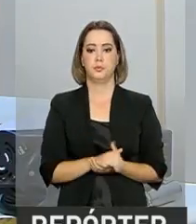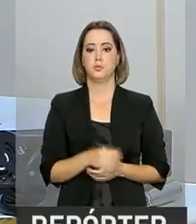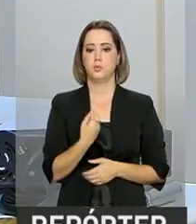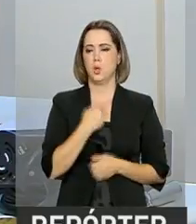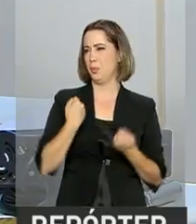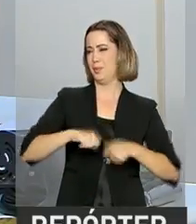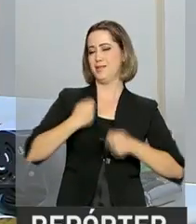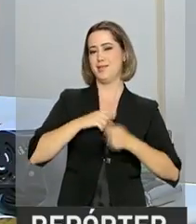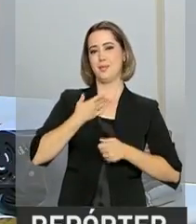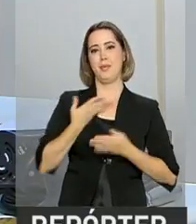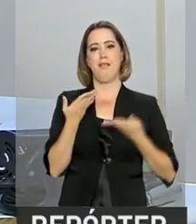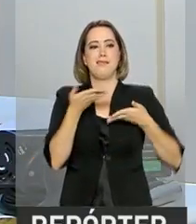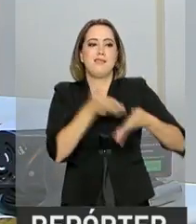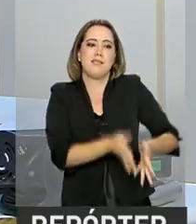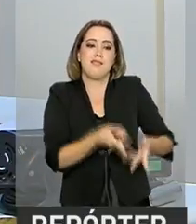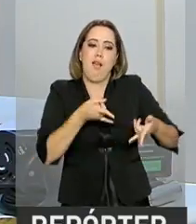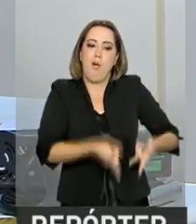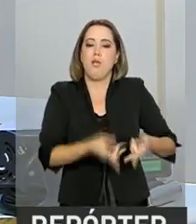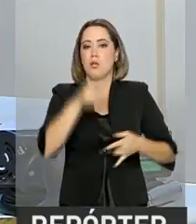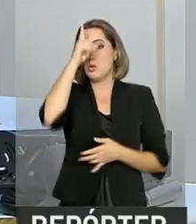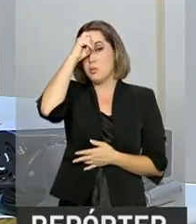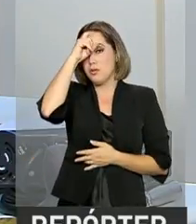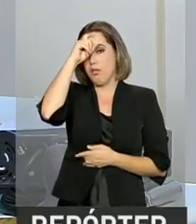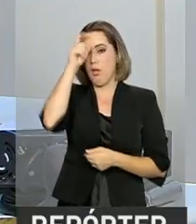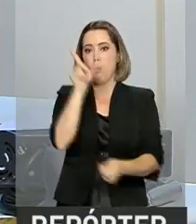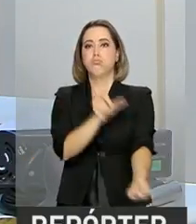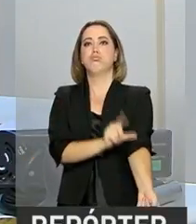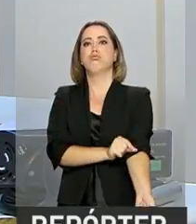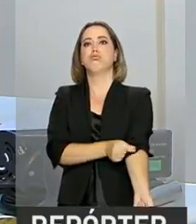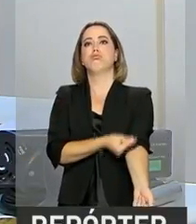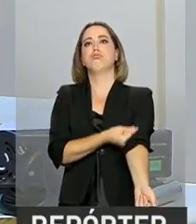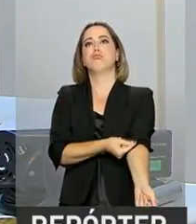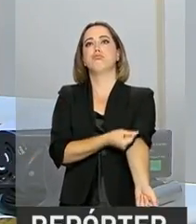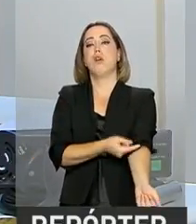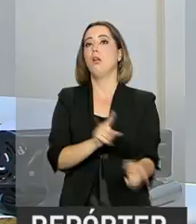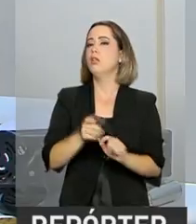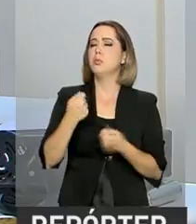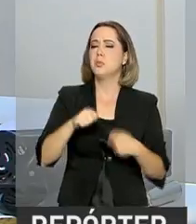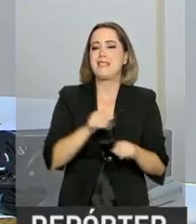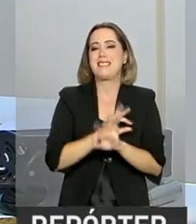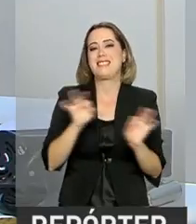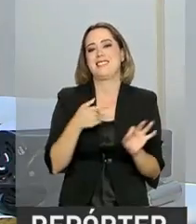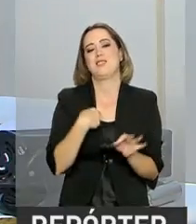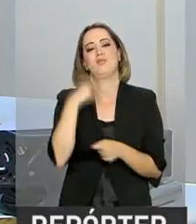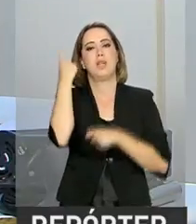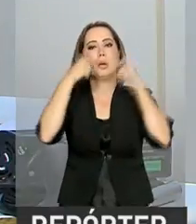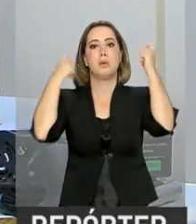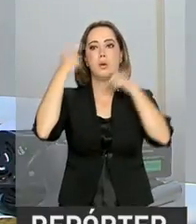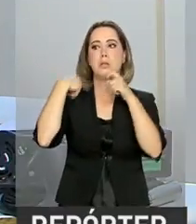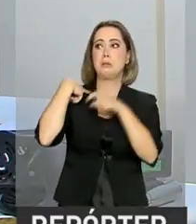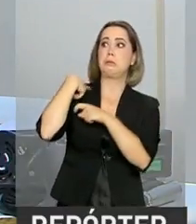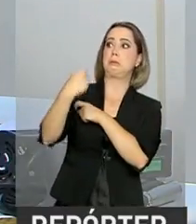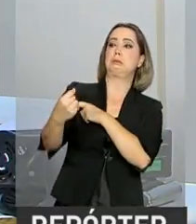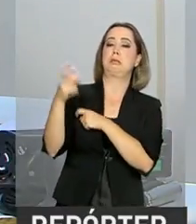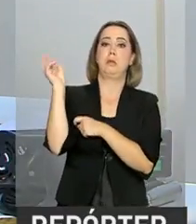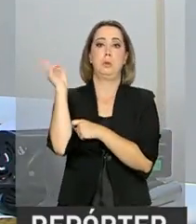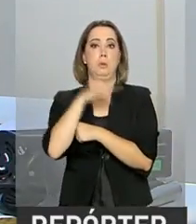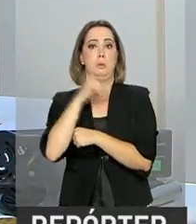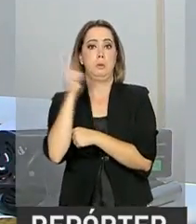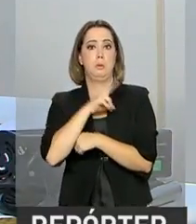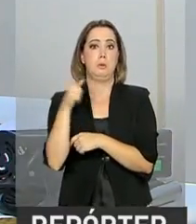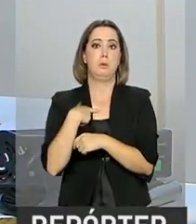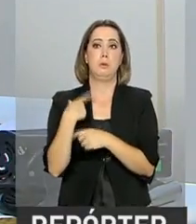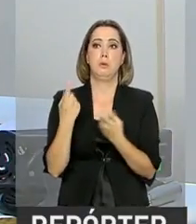internada tomando remédio na veia e e nem tenho a preocupação de sair correndo da farmácia de